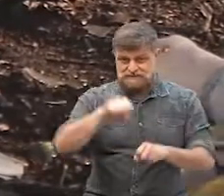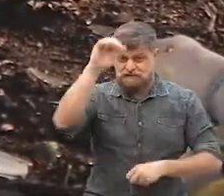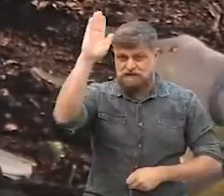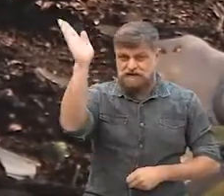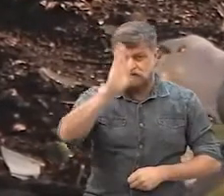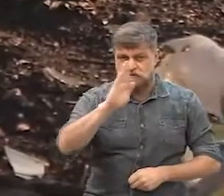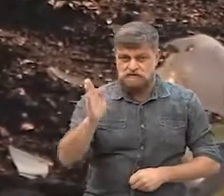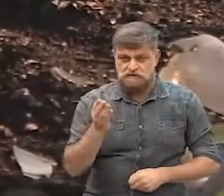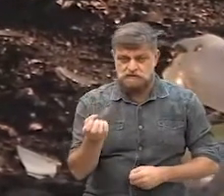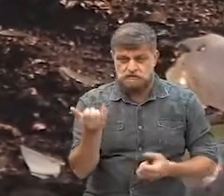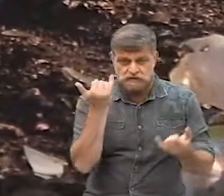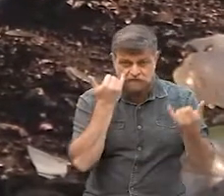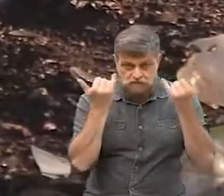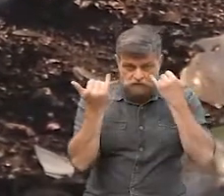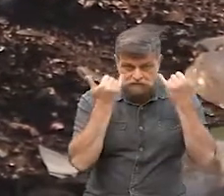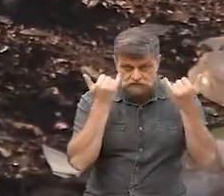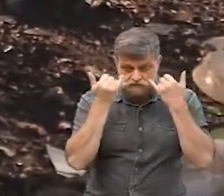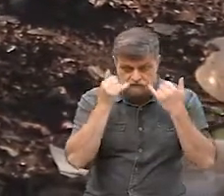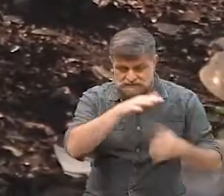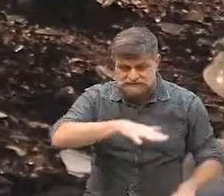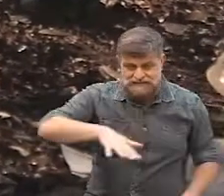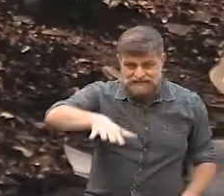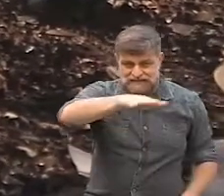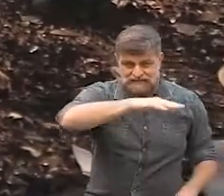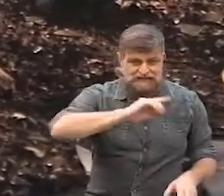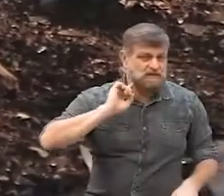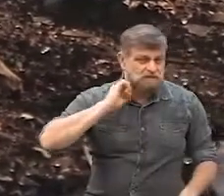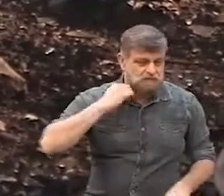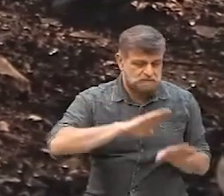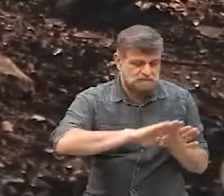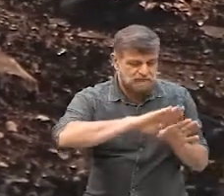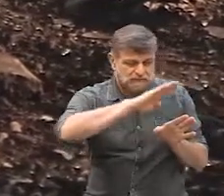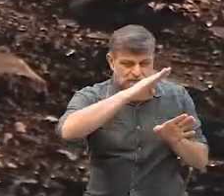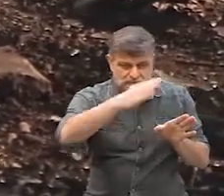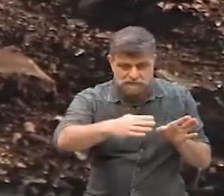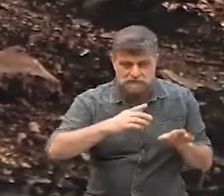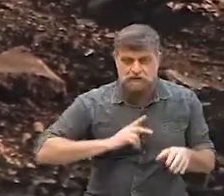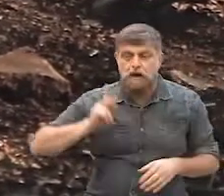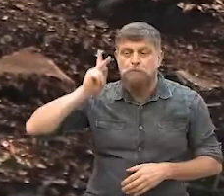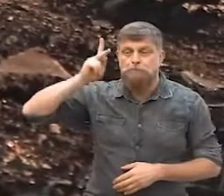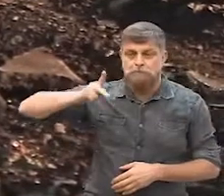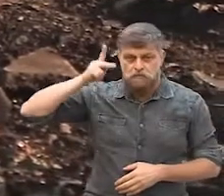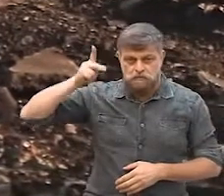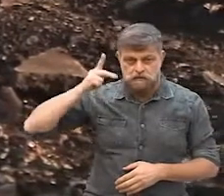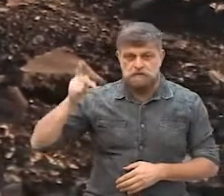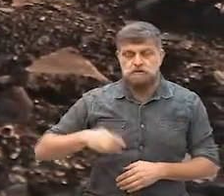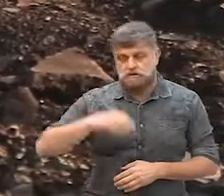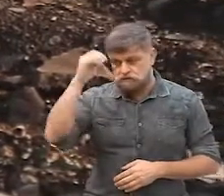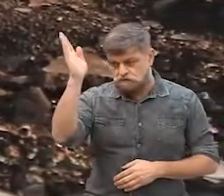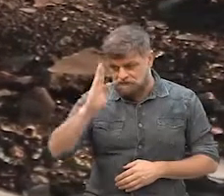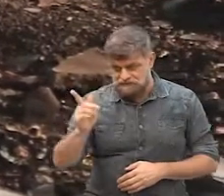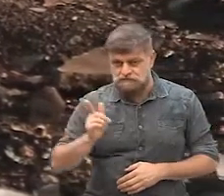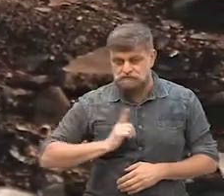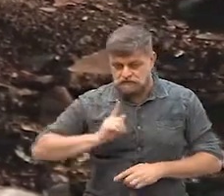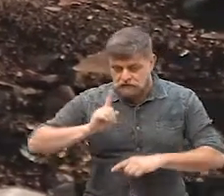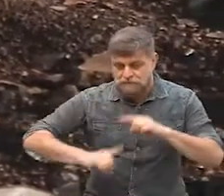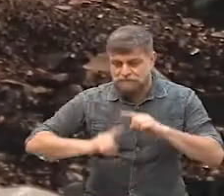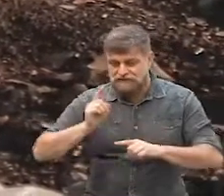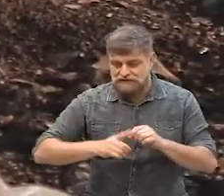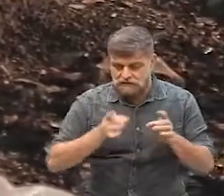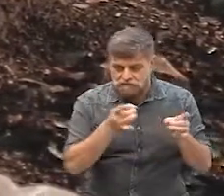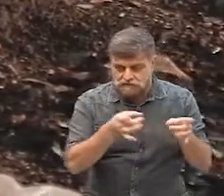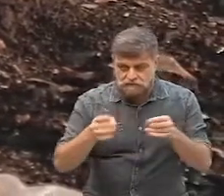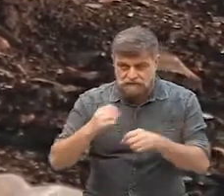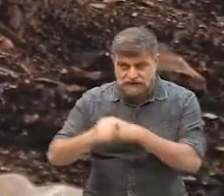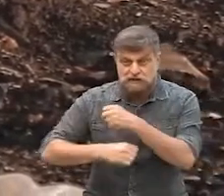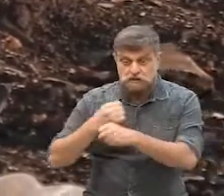Informações sobre Saneamento, apesar do Brasil contar com uma política nacional de resíduos sólidos desde